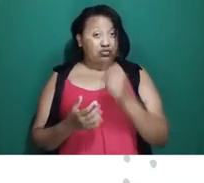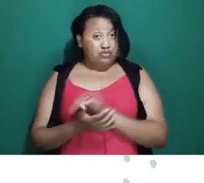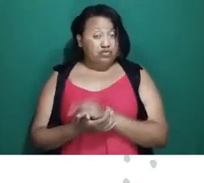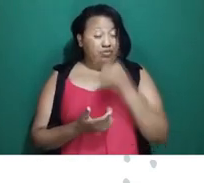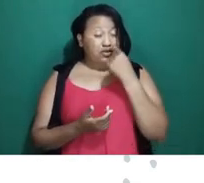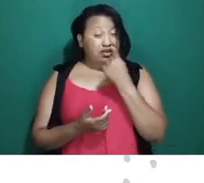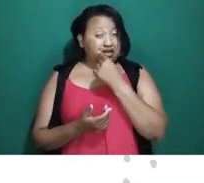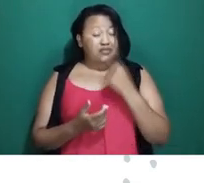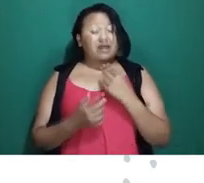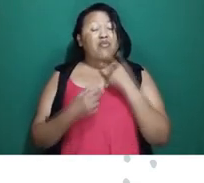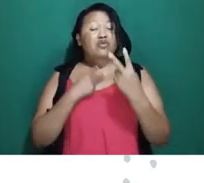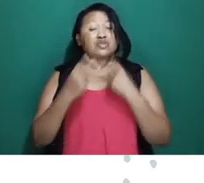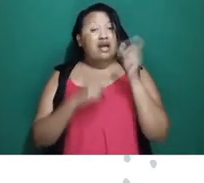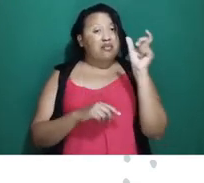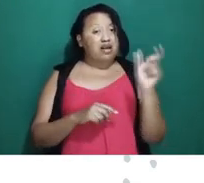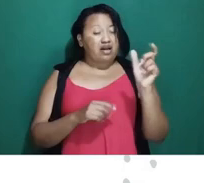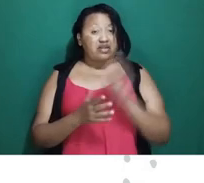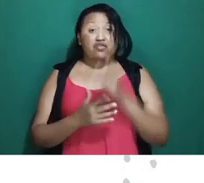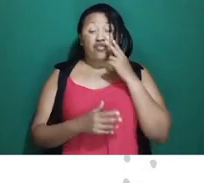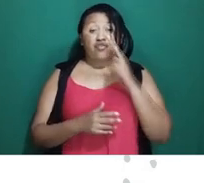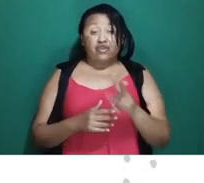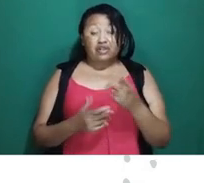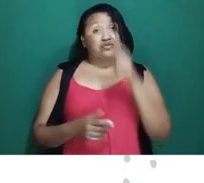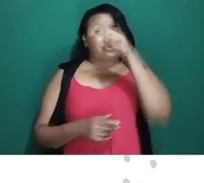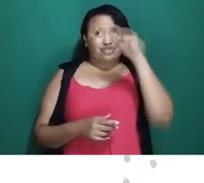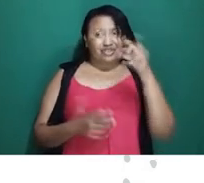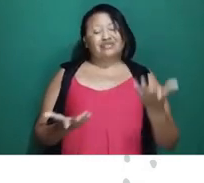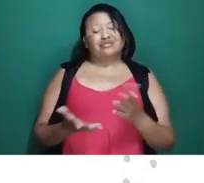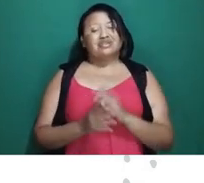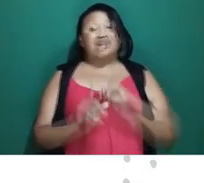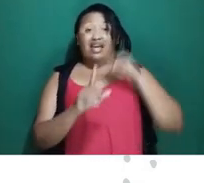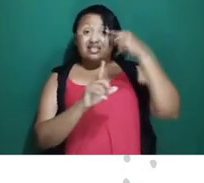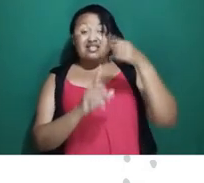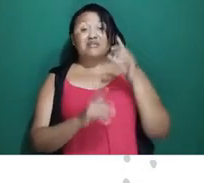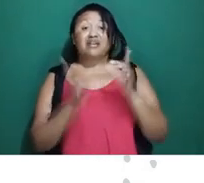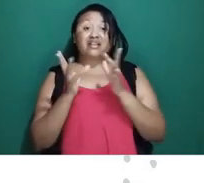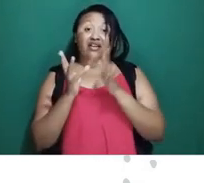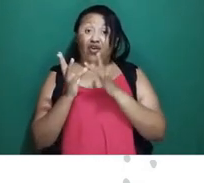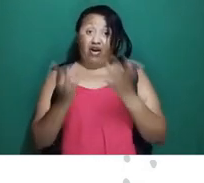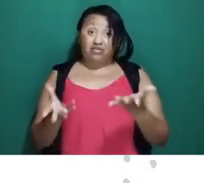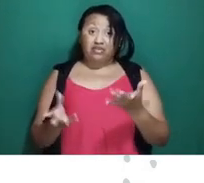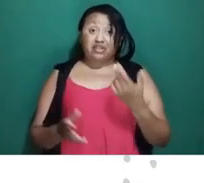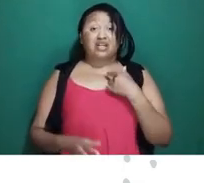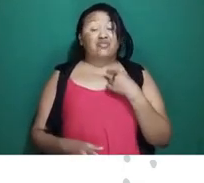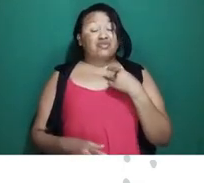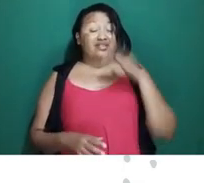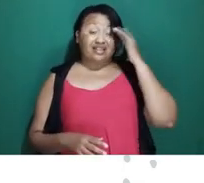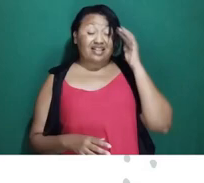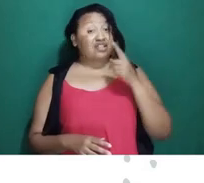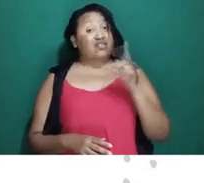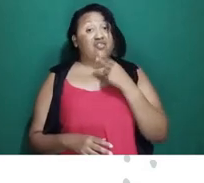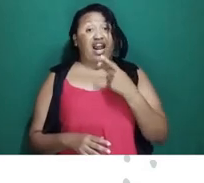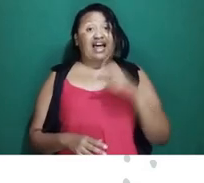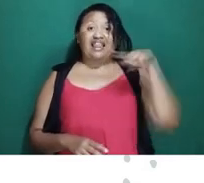é na hora de pronunciar a palavra eu vou ver o tio em cima da vogal vou entender que eu não vou falar não vou falar não